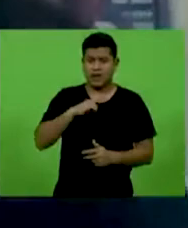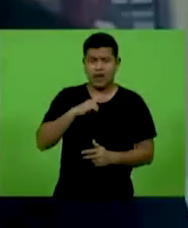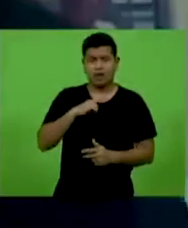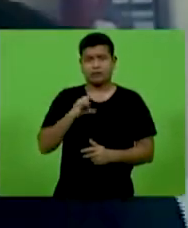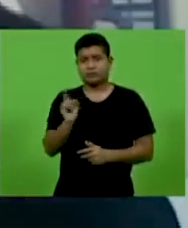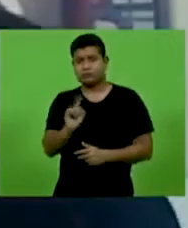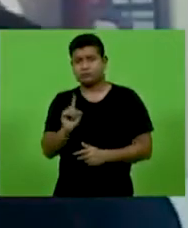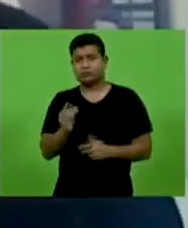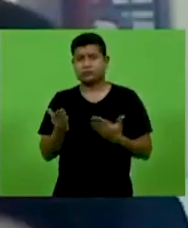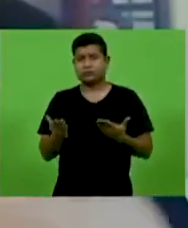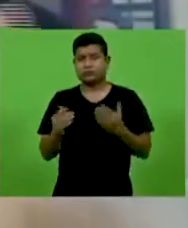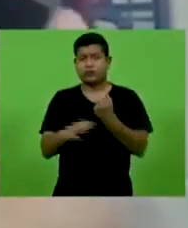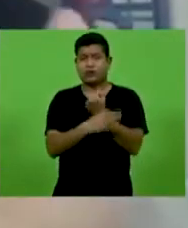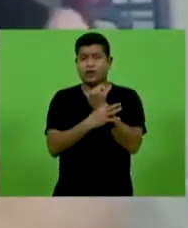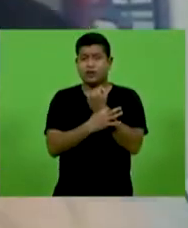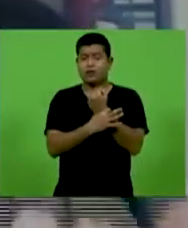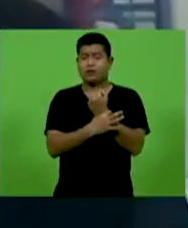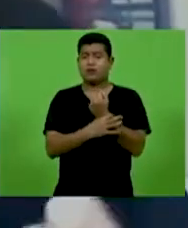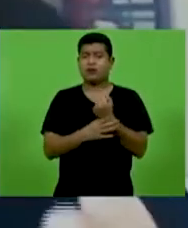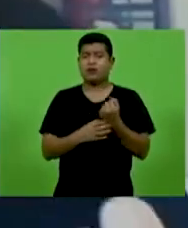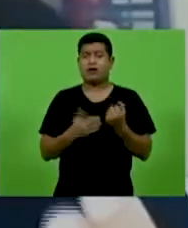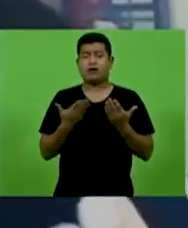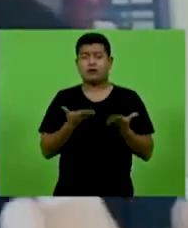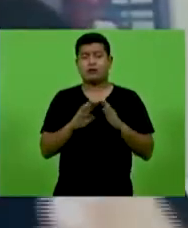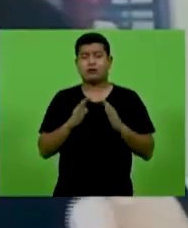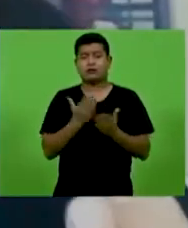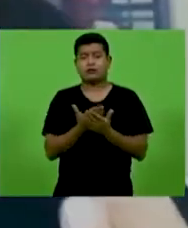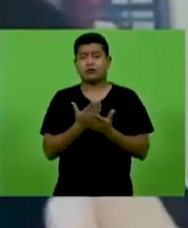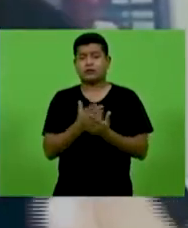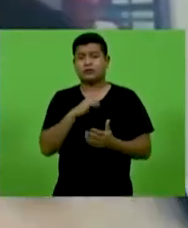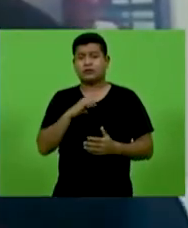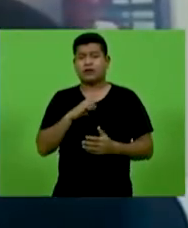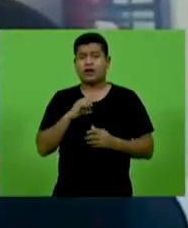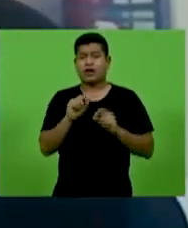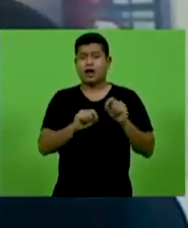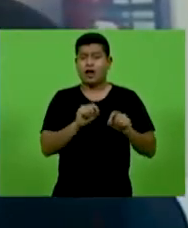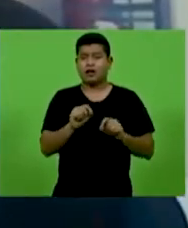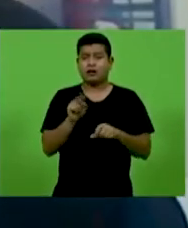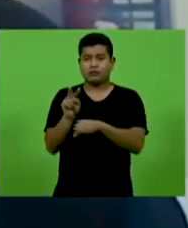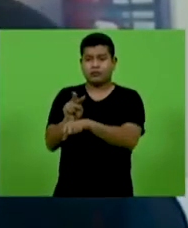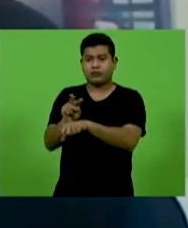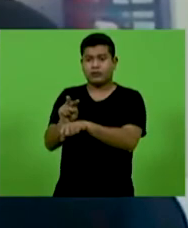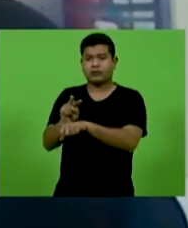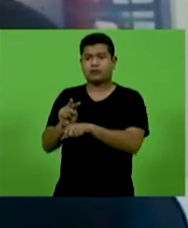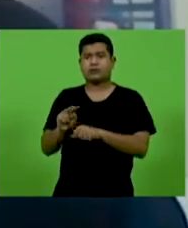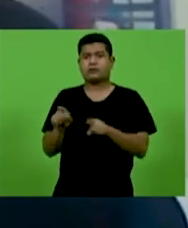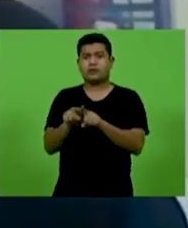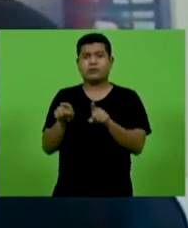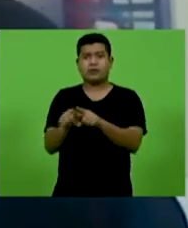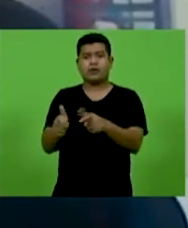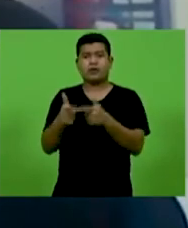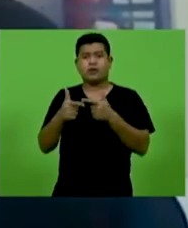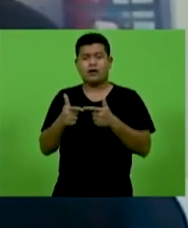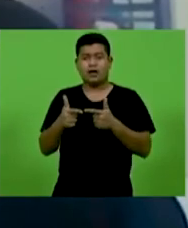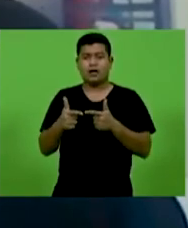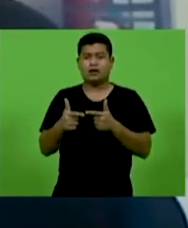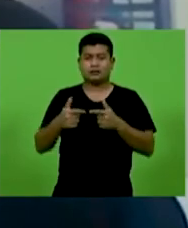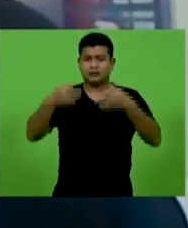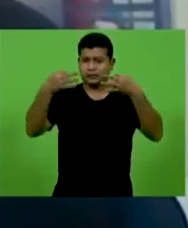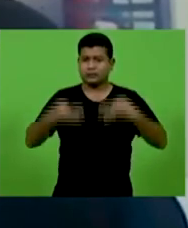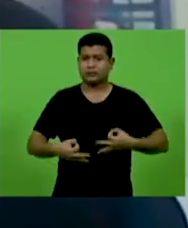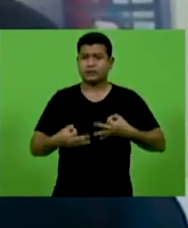sobre a segurança da in a Espanha em Dia com as vistorias e usar o farás né